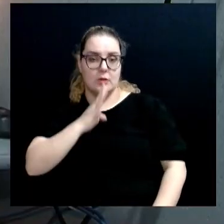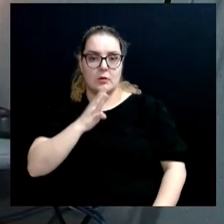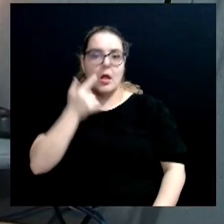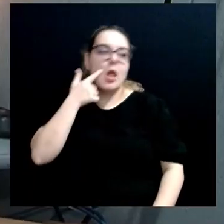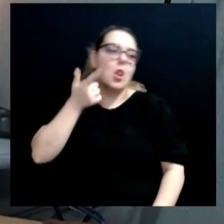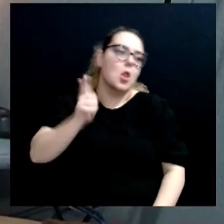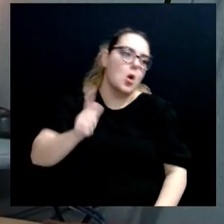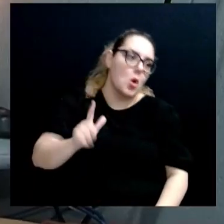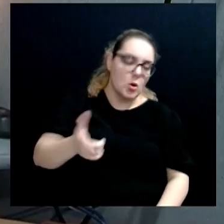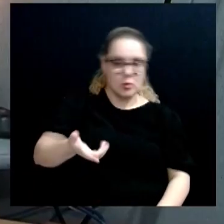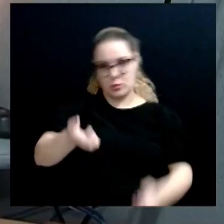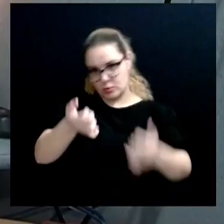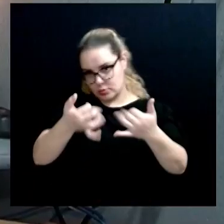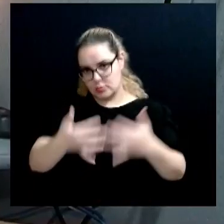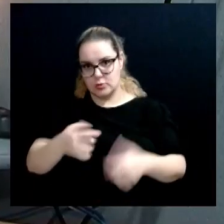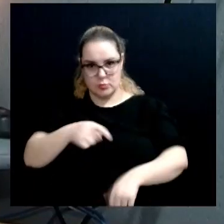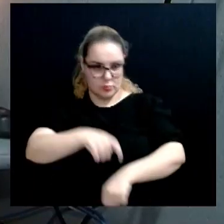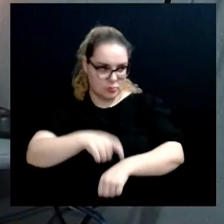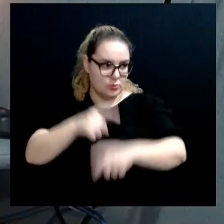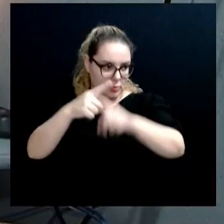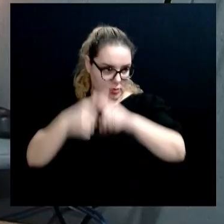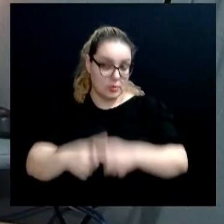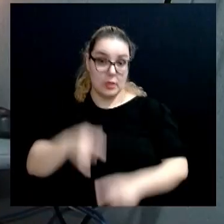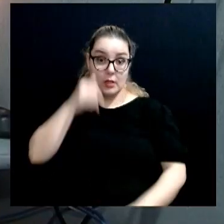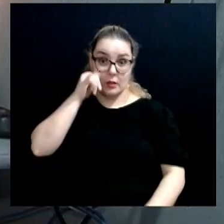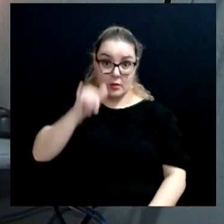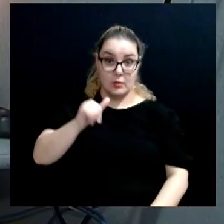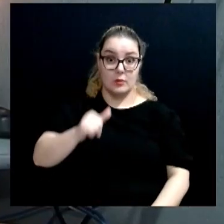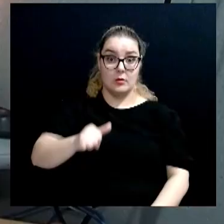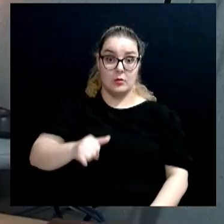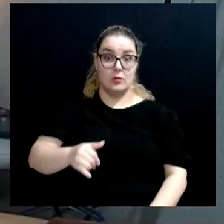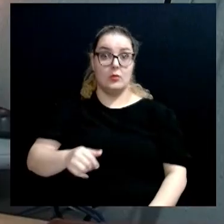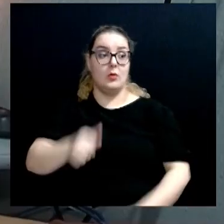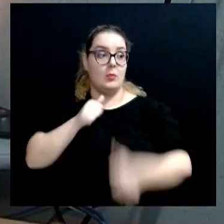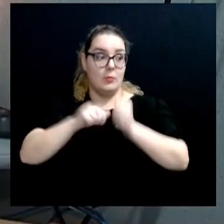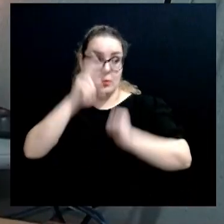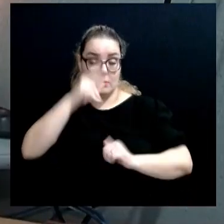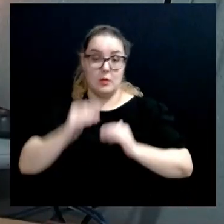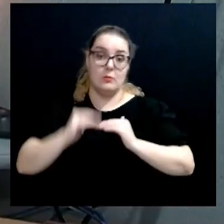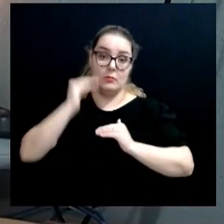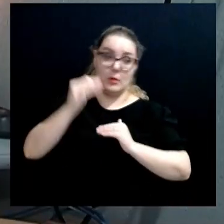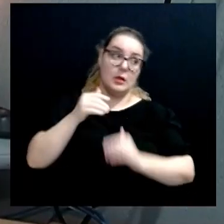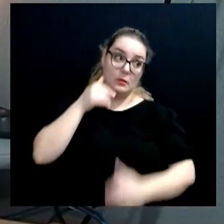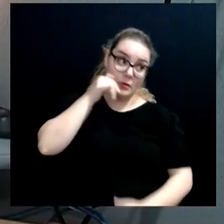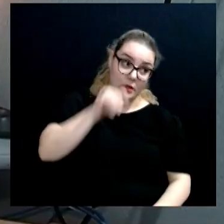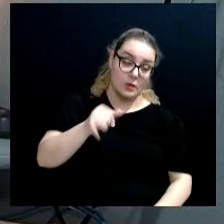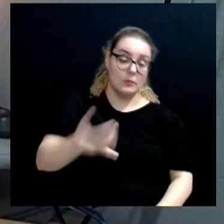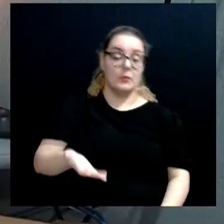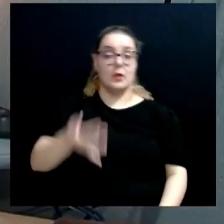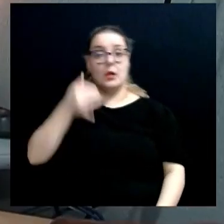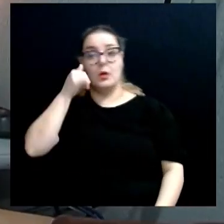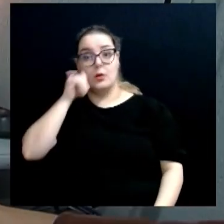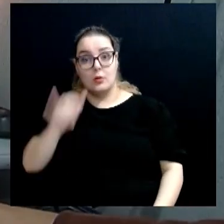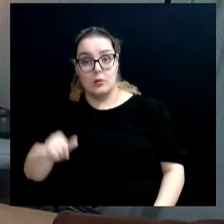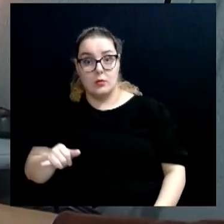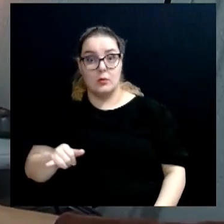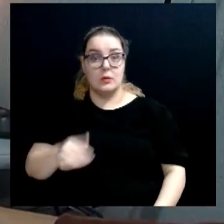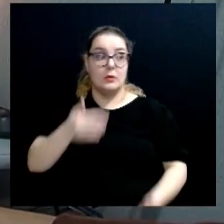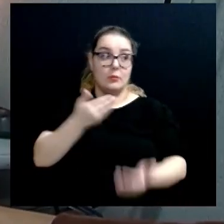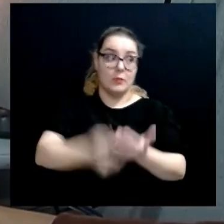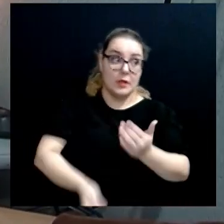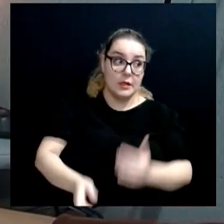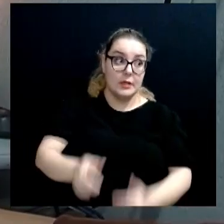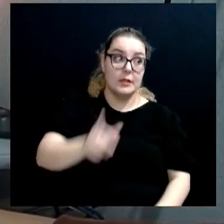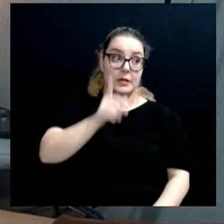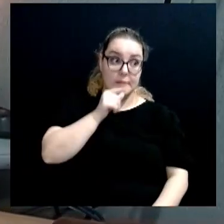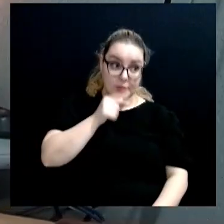dia da partida é evitar consumo excessivo de bebida alcoólica, evitar ficar desidratado durante a partida,